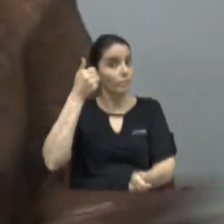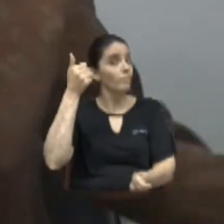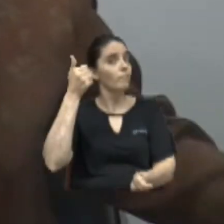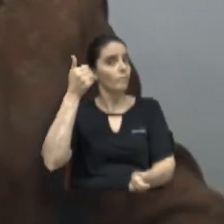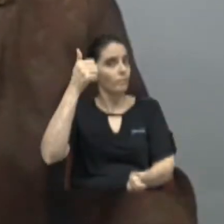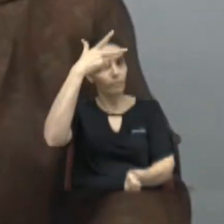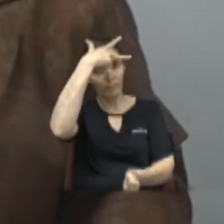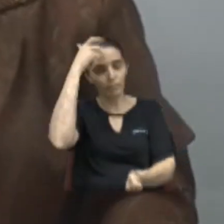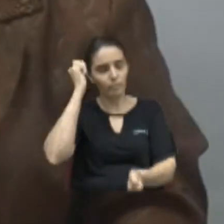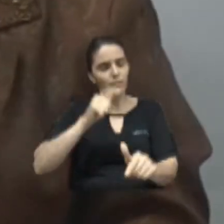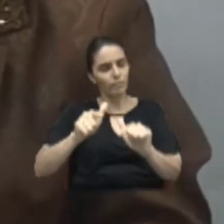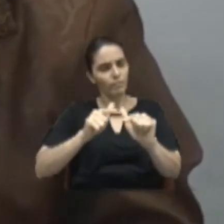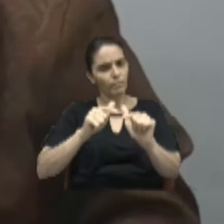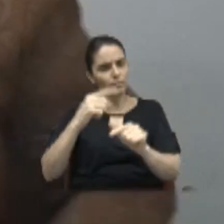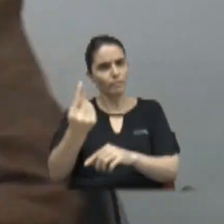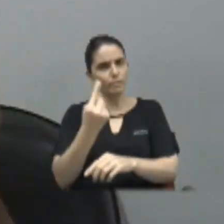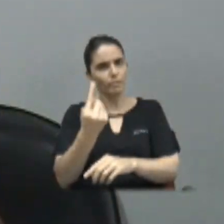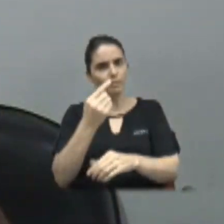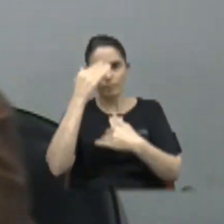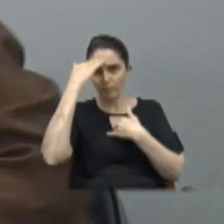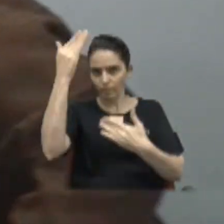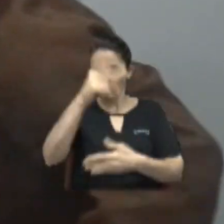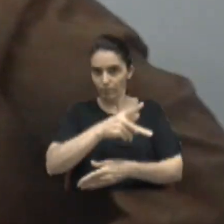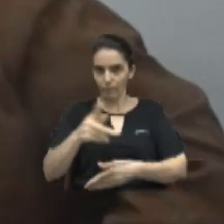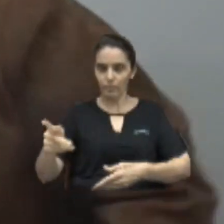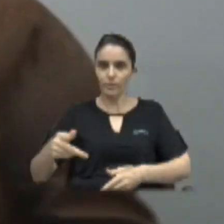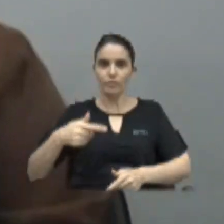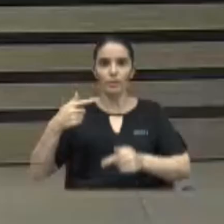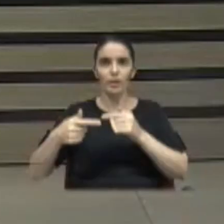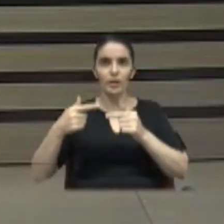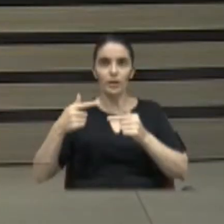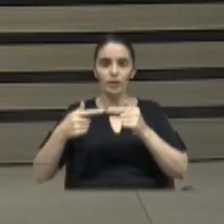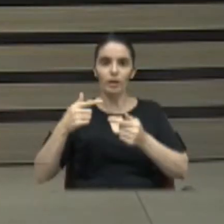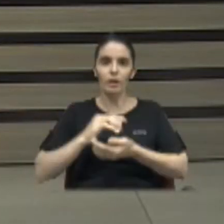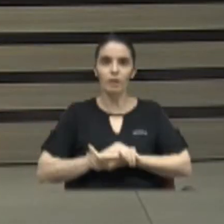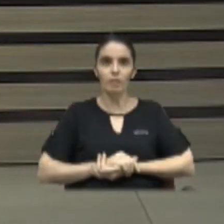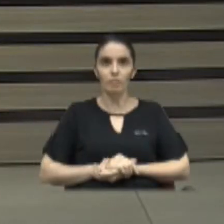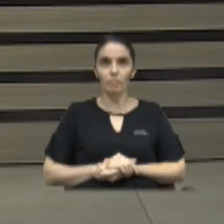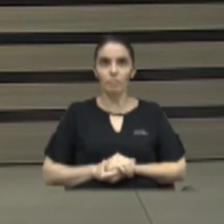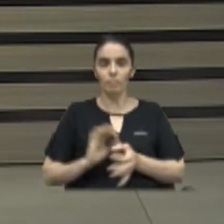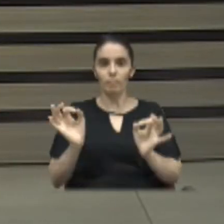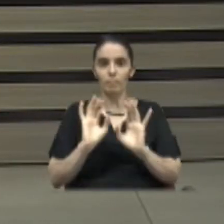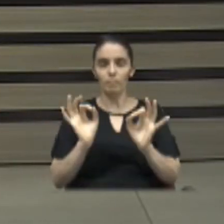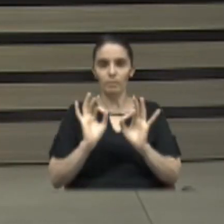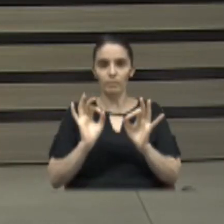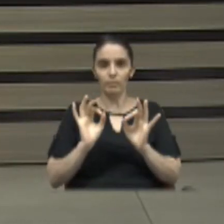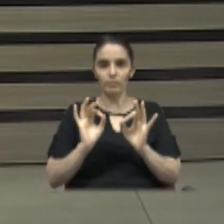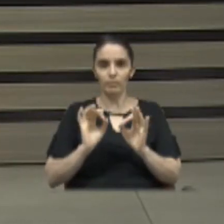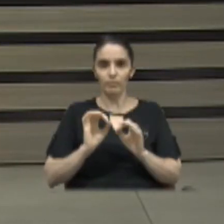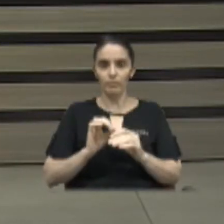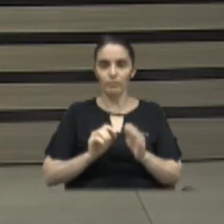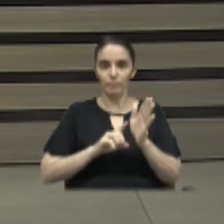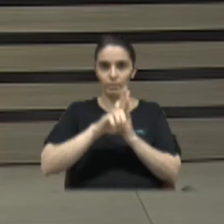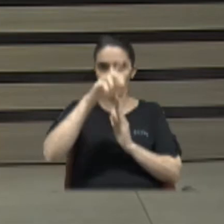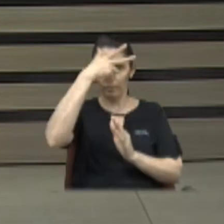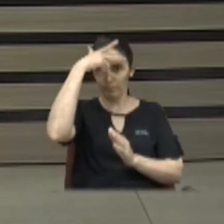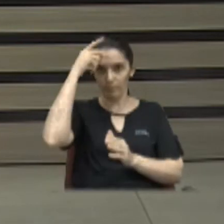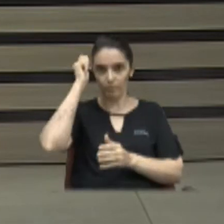prefeitura anda sozinha. Muito obrigado, senhor presidente. Continue a discussão. Não havendo ao executivo.